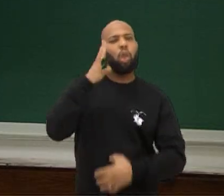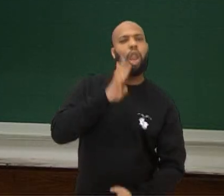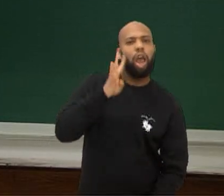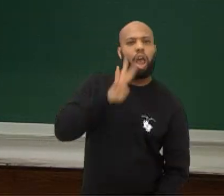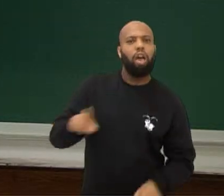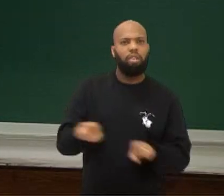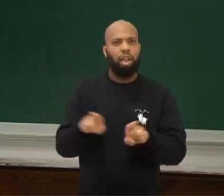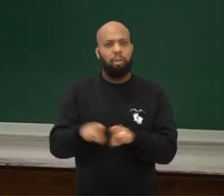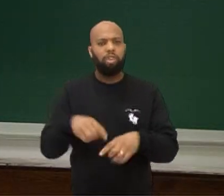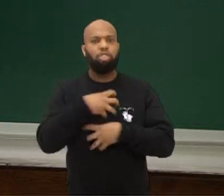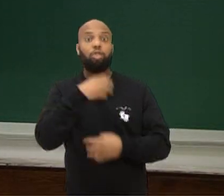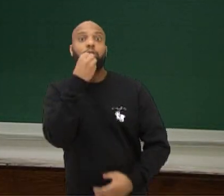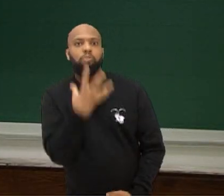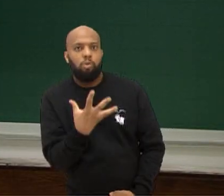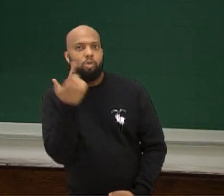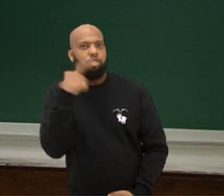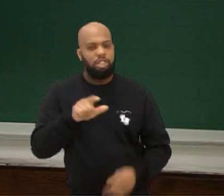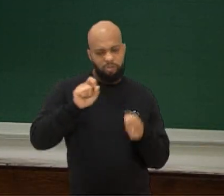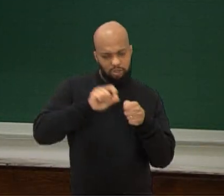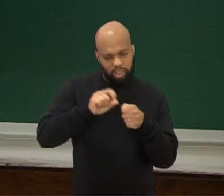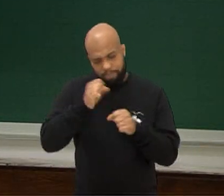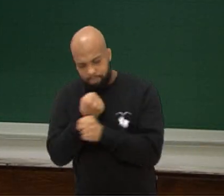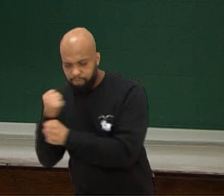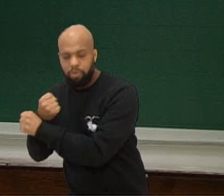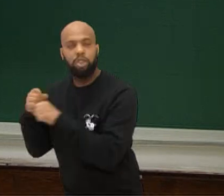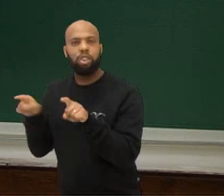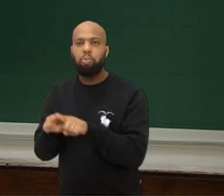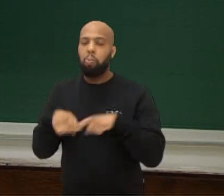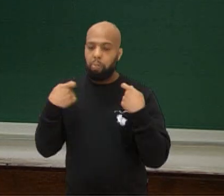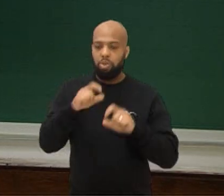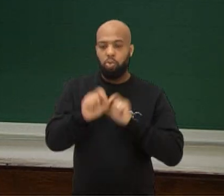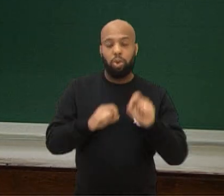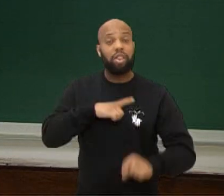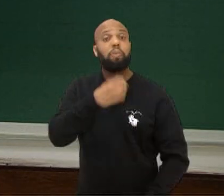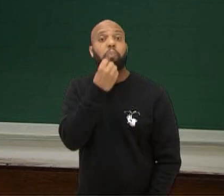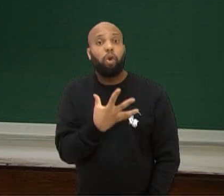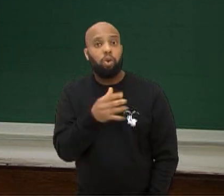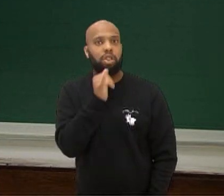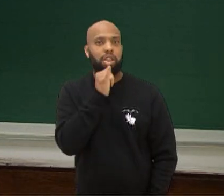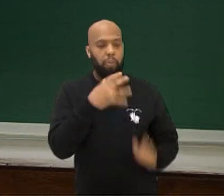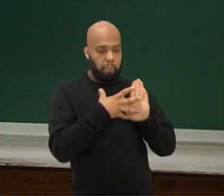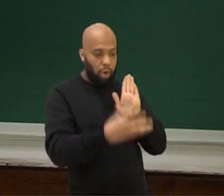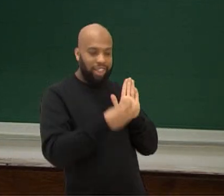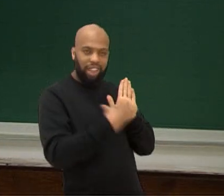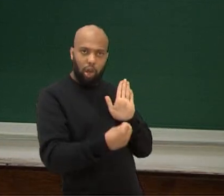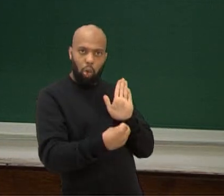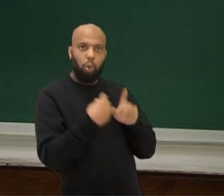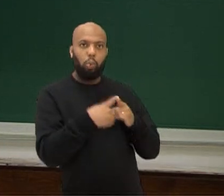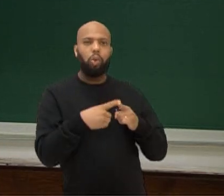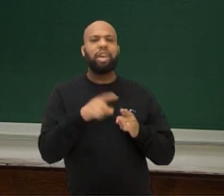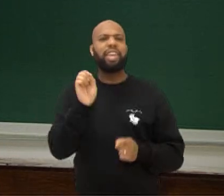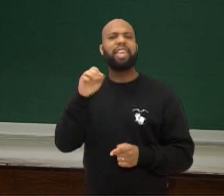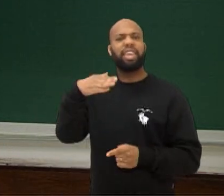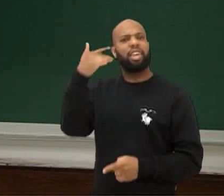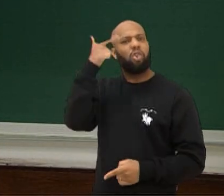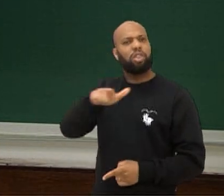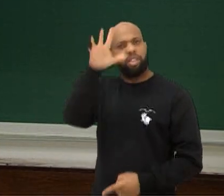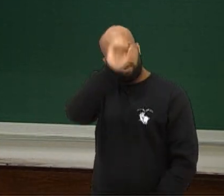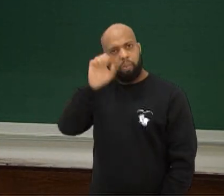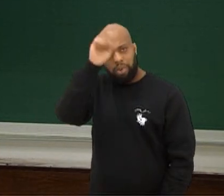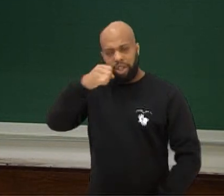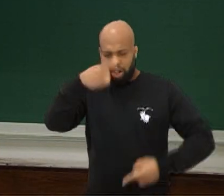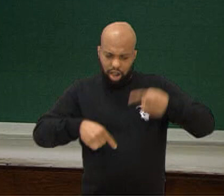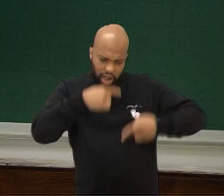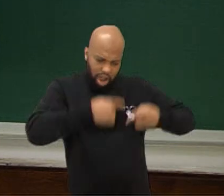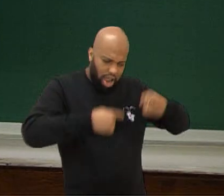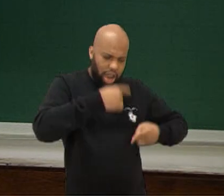de uma maneira produtiva, construtiva, eles precisam de bons exemplos. Com quem é que você aprende a debater política? Se